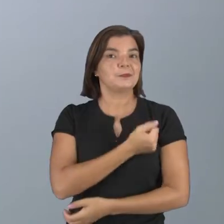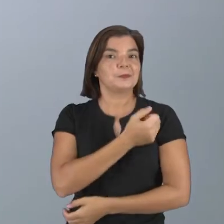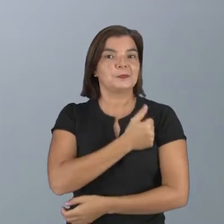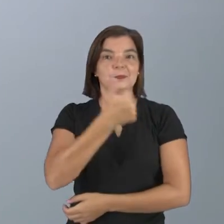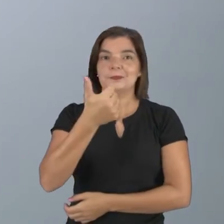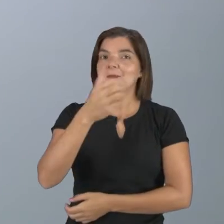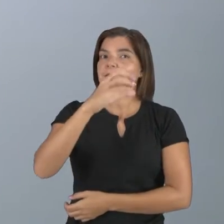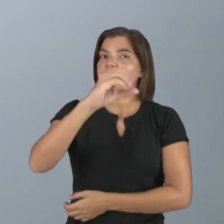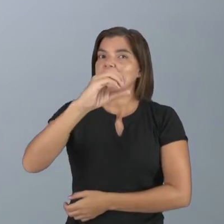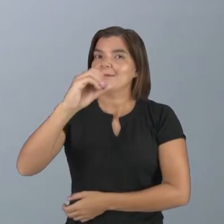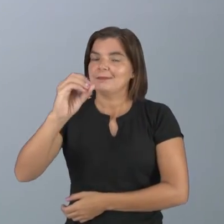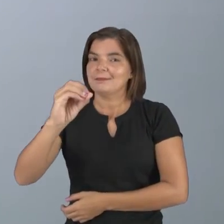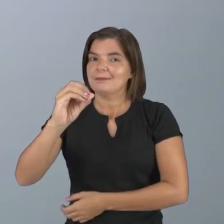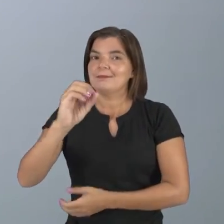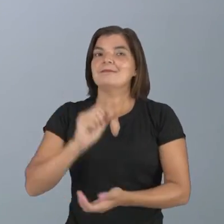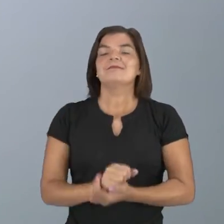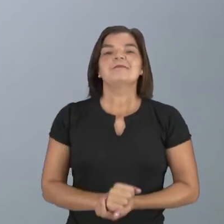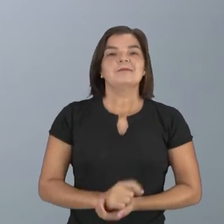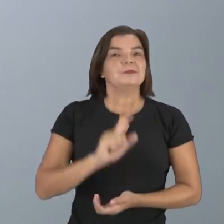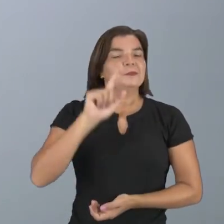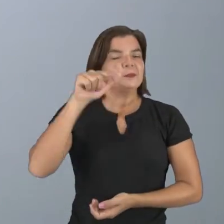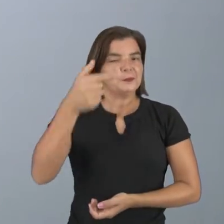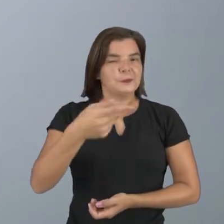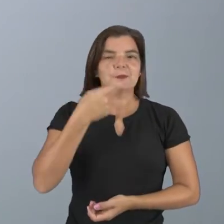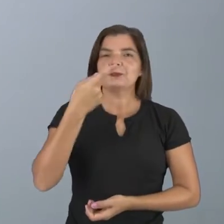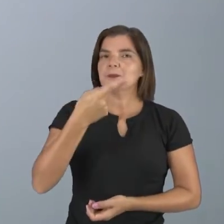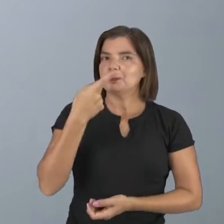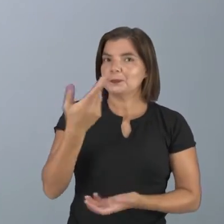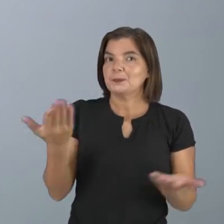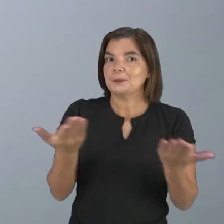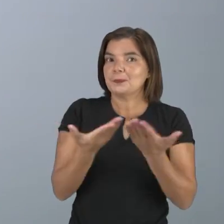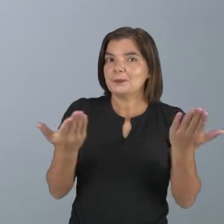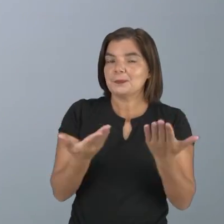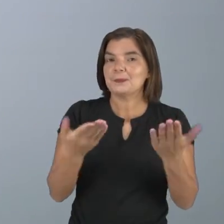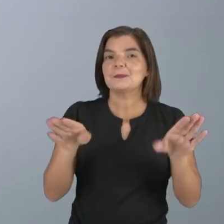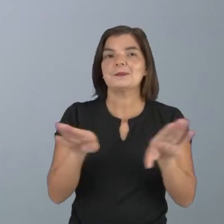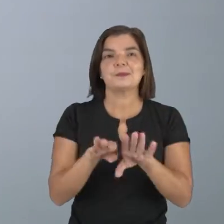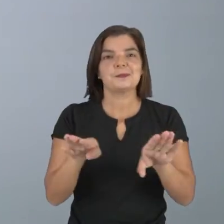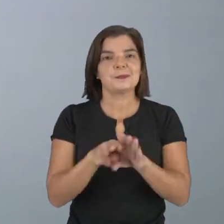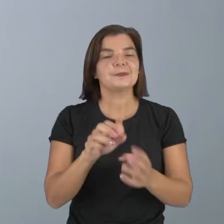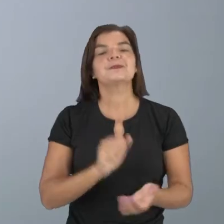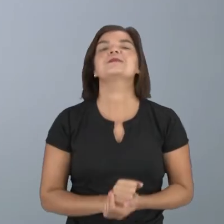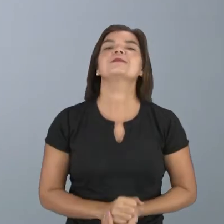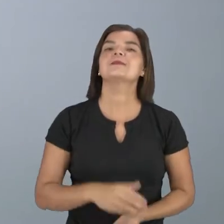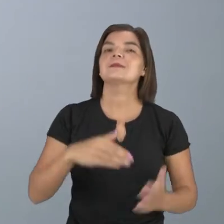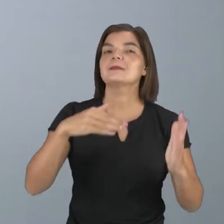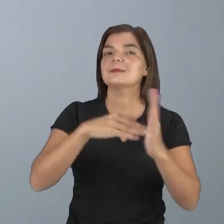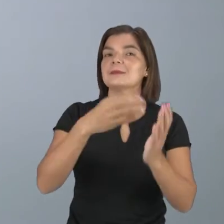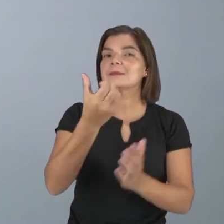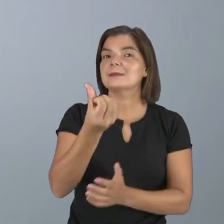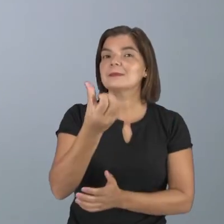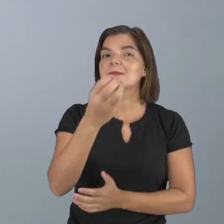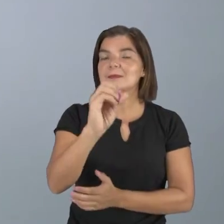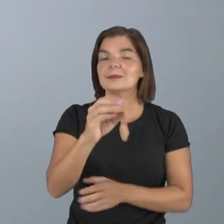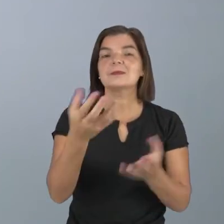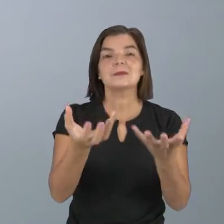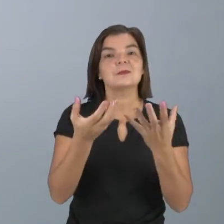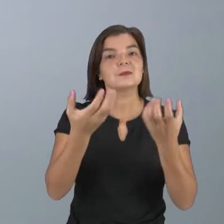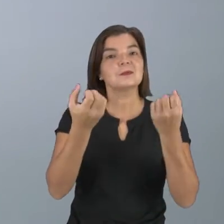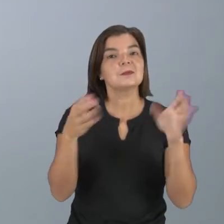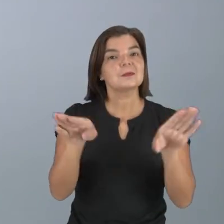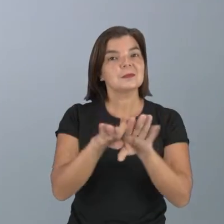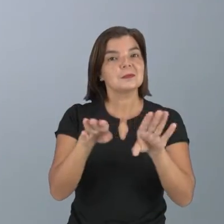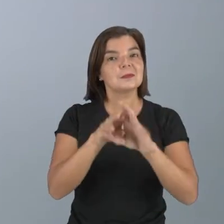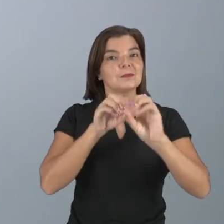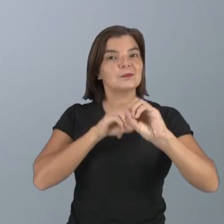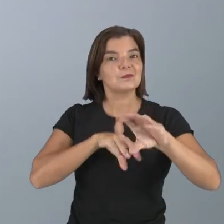100, pero vamos a hablar de esto en otro momento, porque hoy vamos a trabajar hasta el número 60, porque también quiero